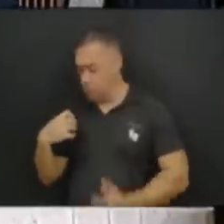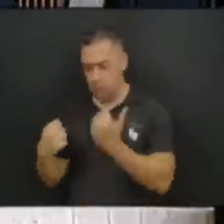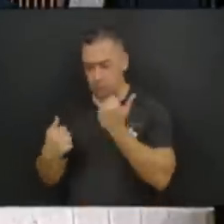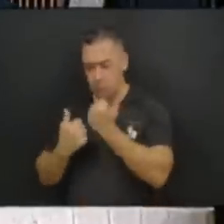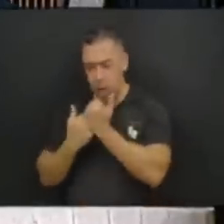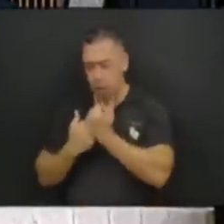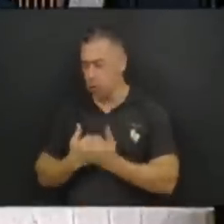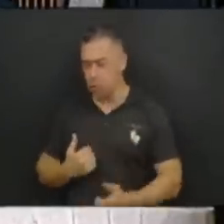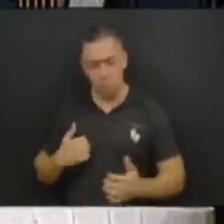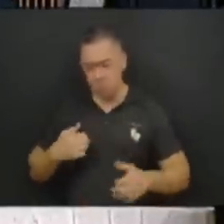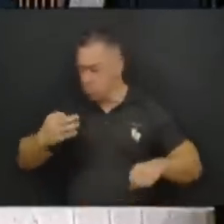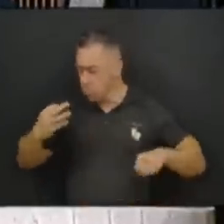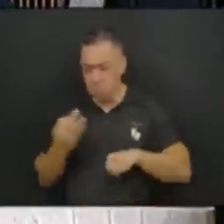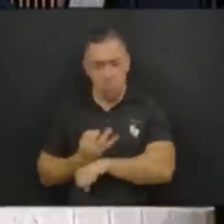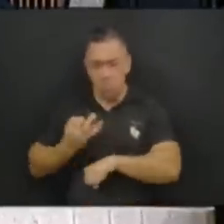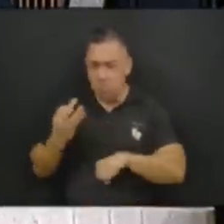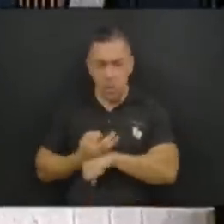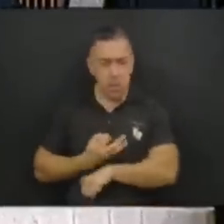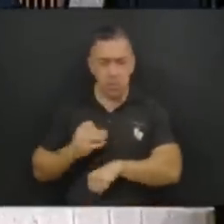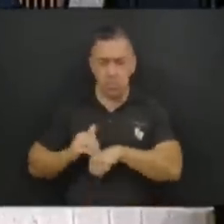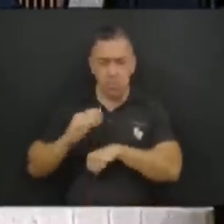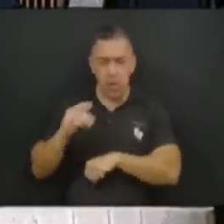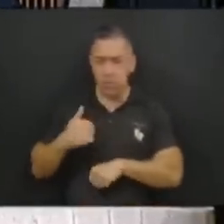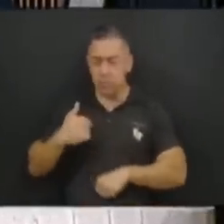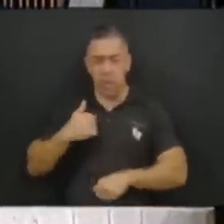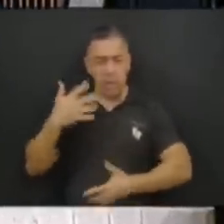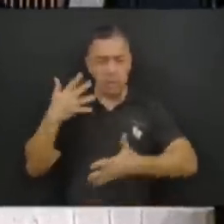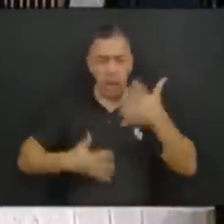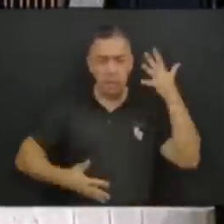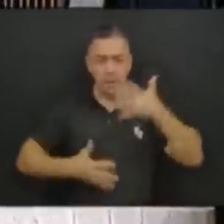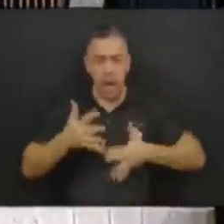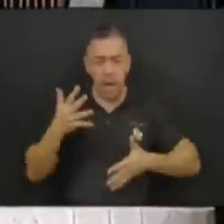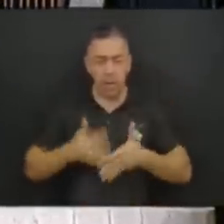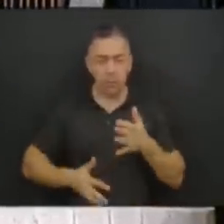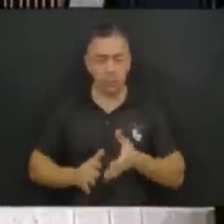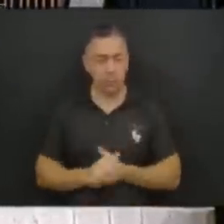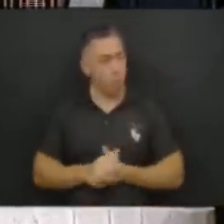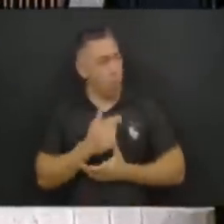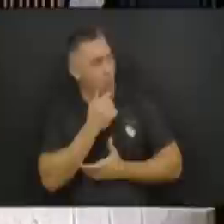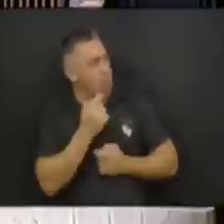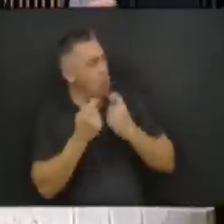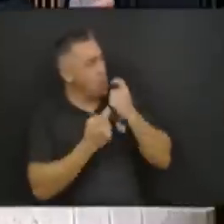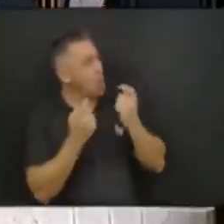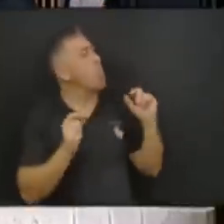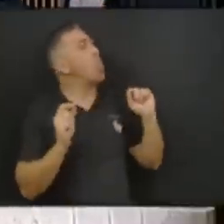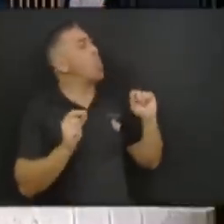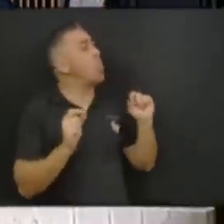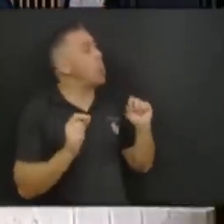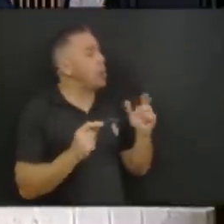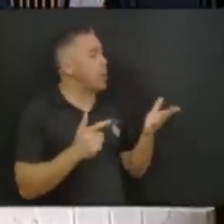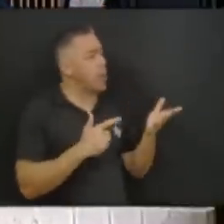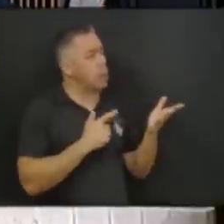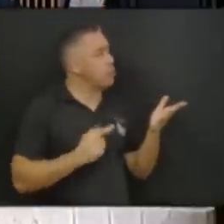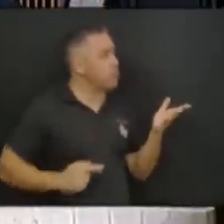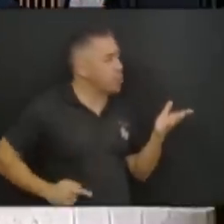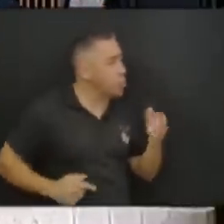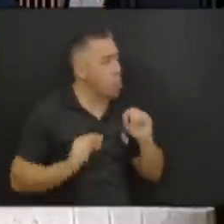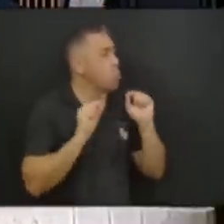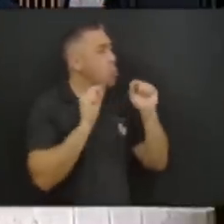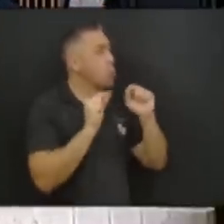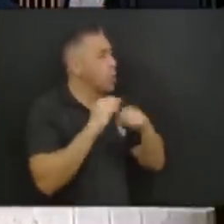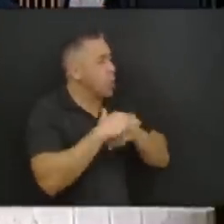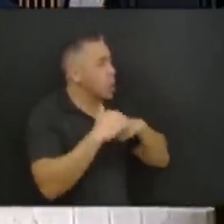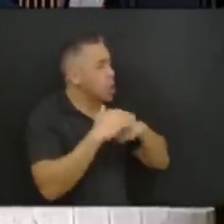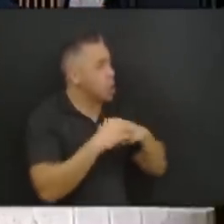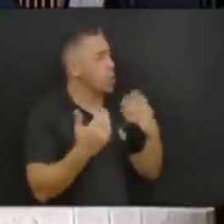dele eu não aguento mais isso não para de me atrapalhar e o sensor preocupado com a mais o que queria do governador Juninho o que